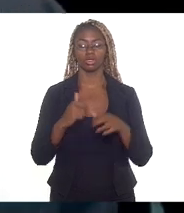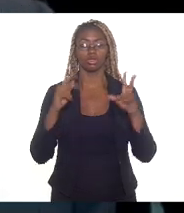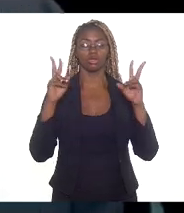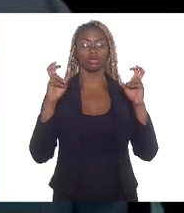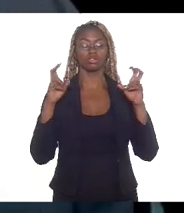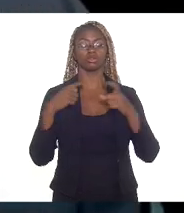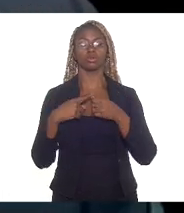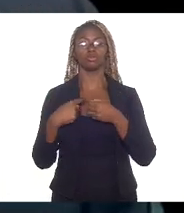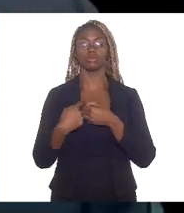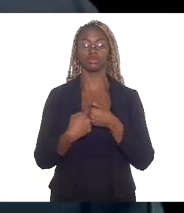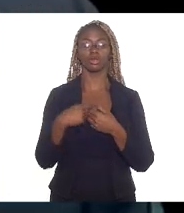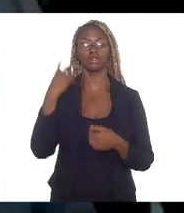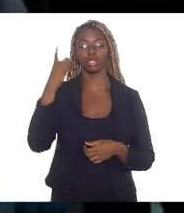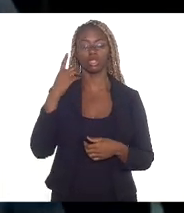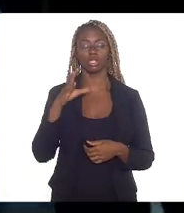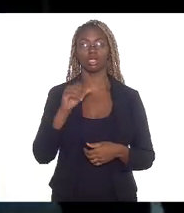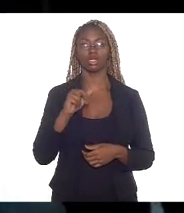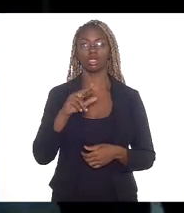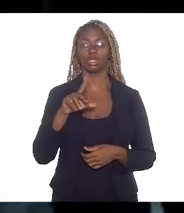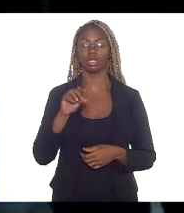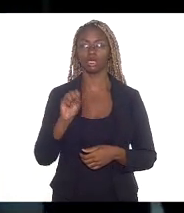Carlos Macedo.